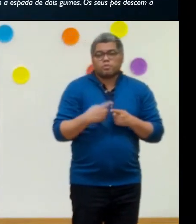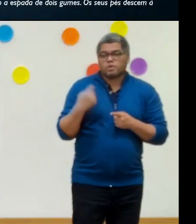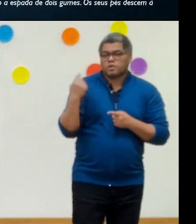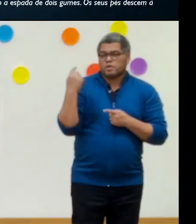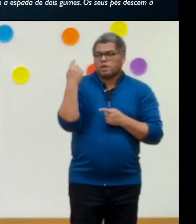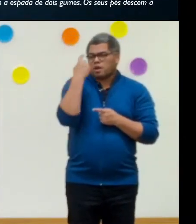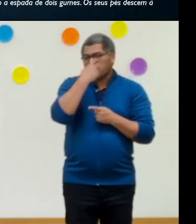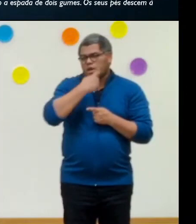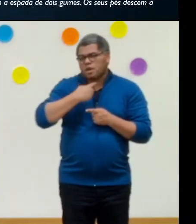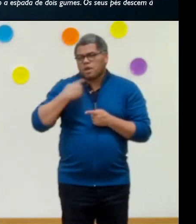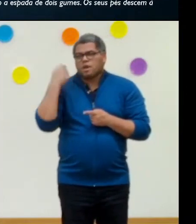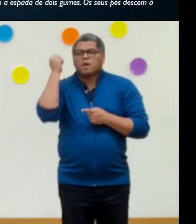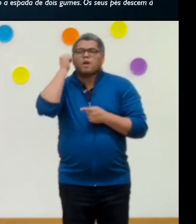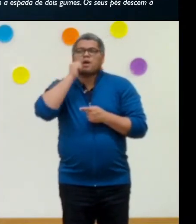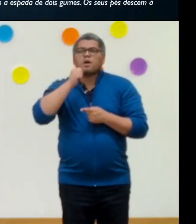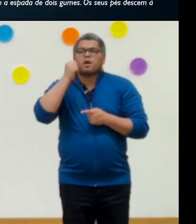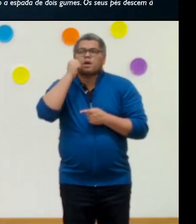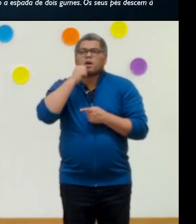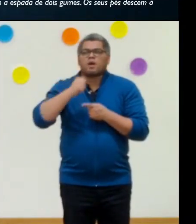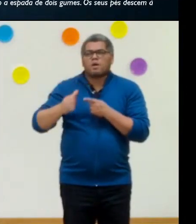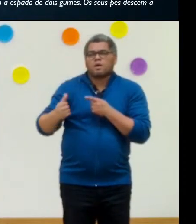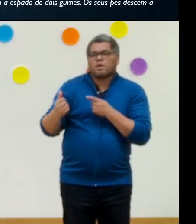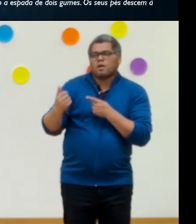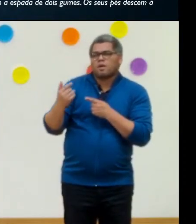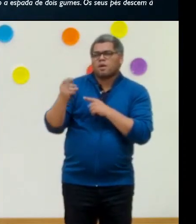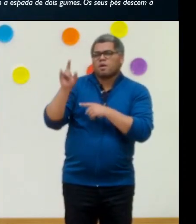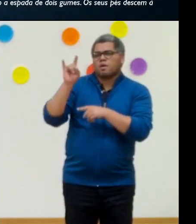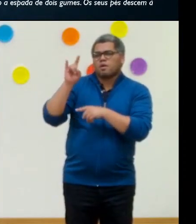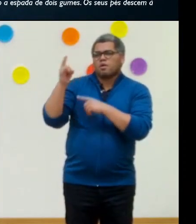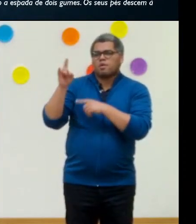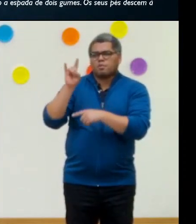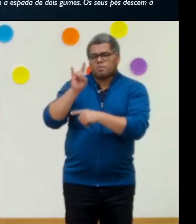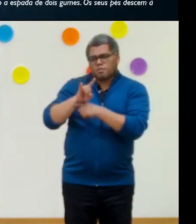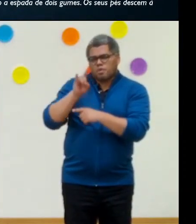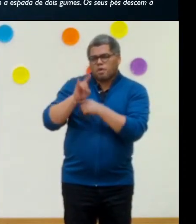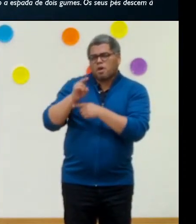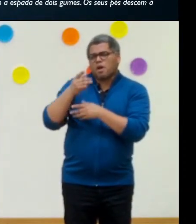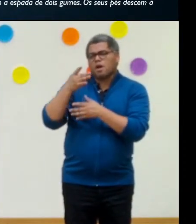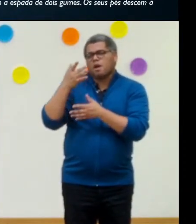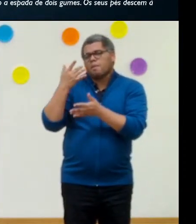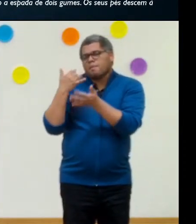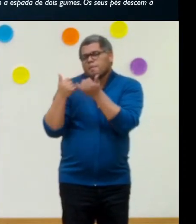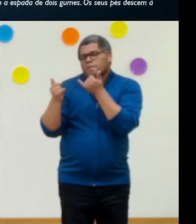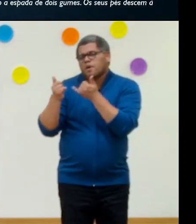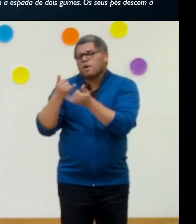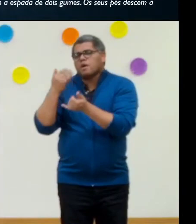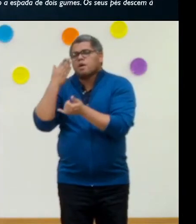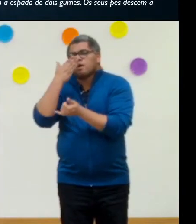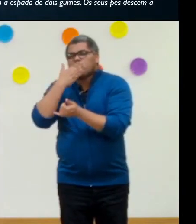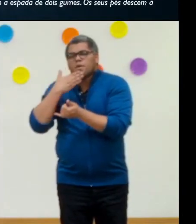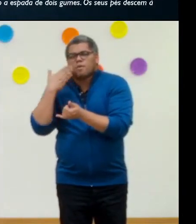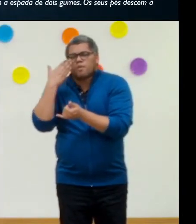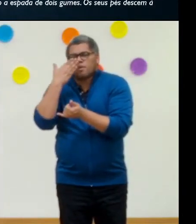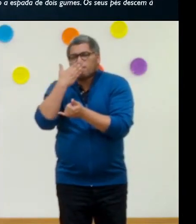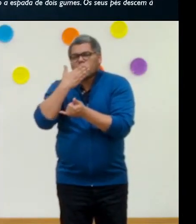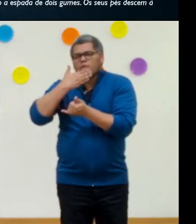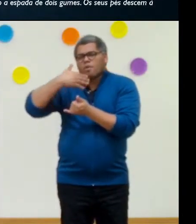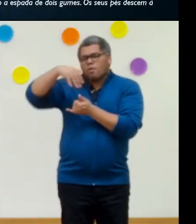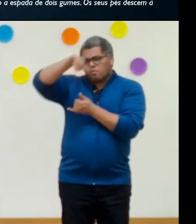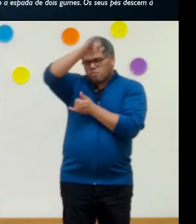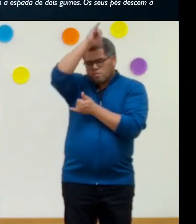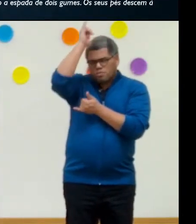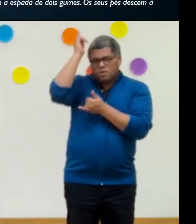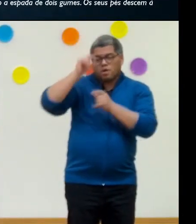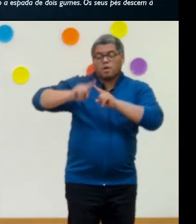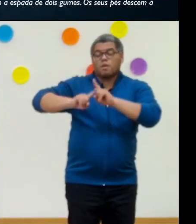adúltera destilam favos de mel, parece doce, né, gostoso, e as suas palavras são mais suaves do que o azeite, mas o